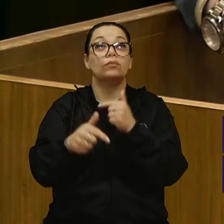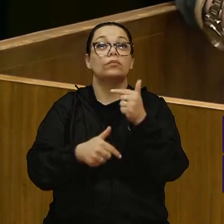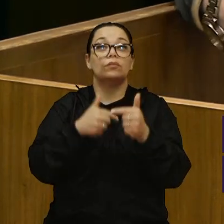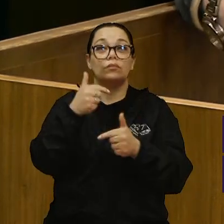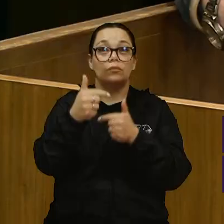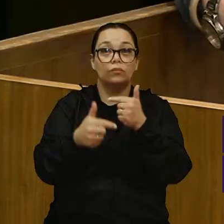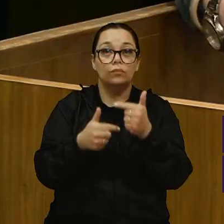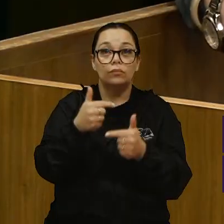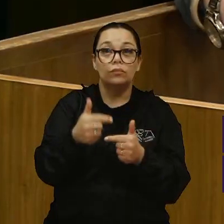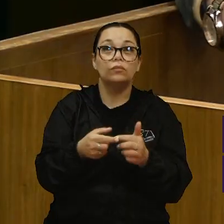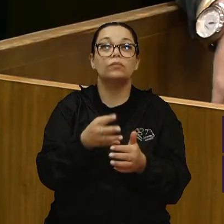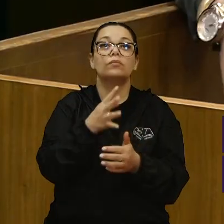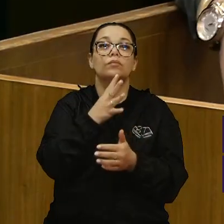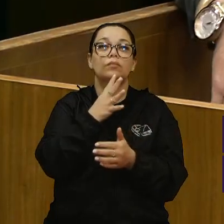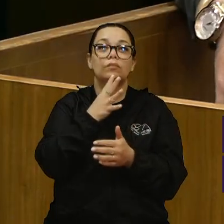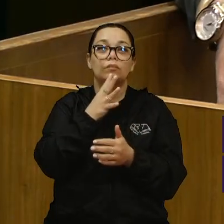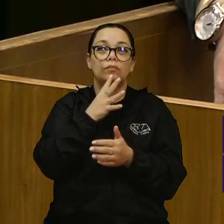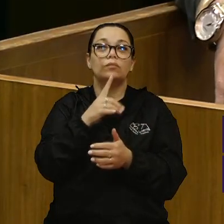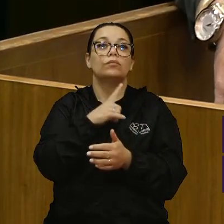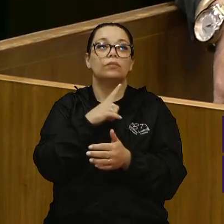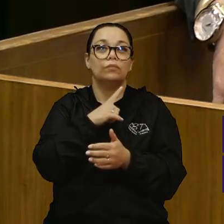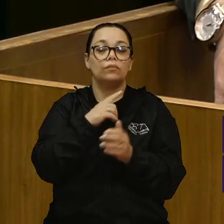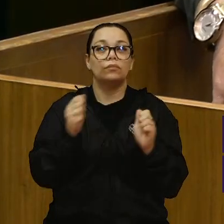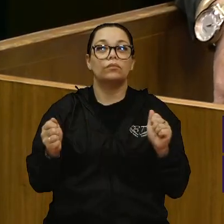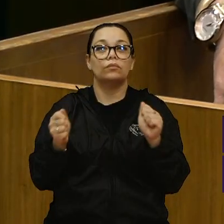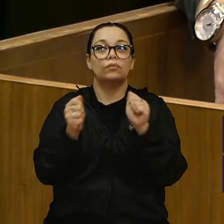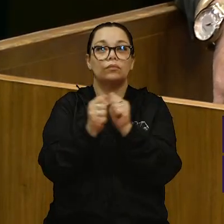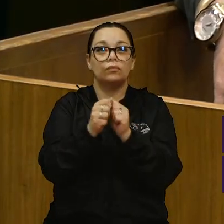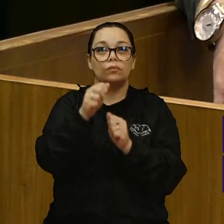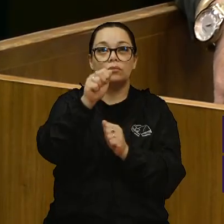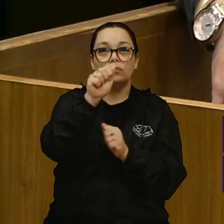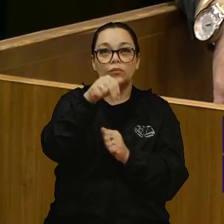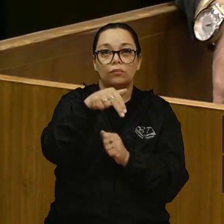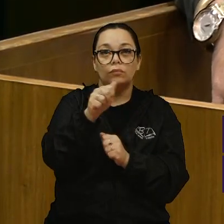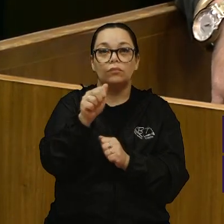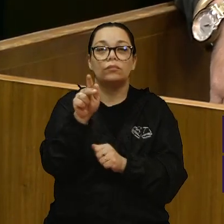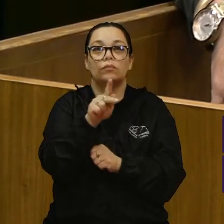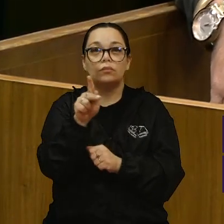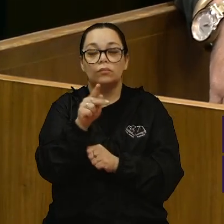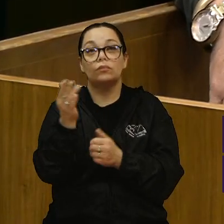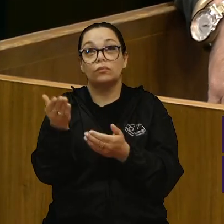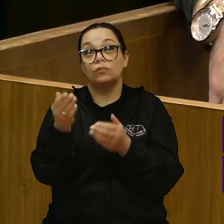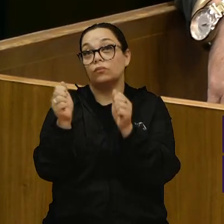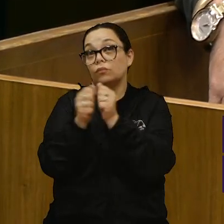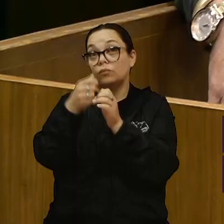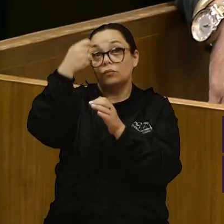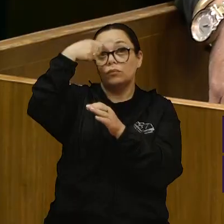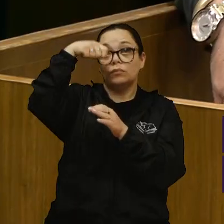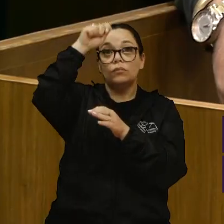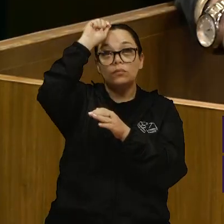trabalho, ao conhecimento que tiveram contigo na Universidade de Caxias. Foi muito